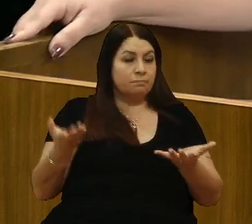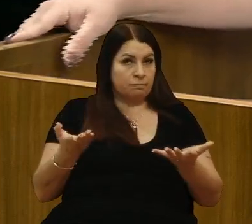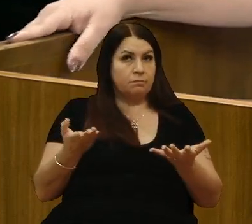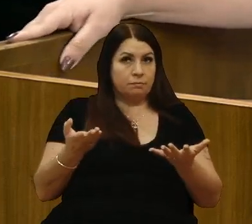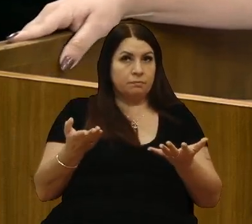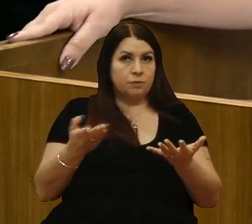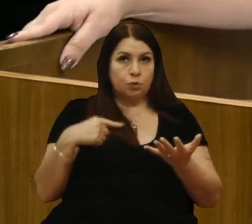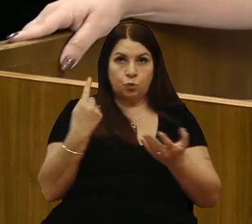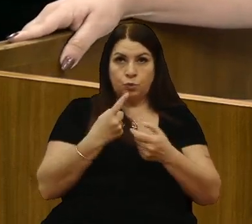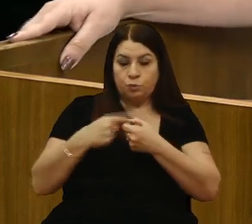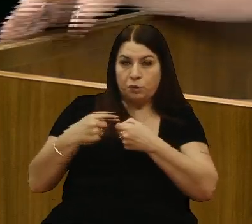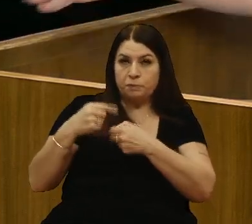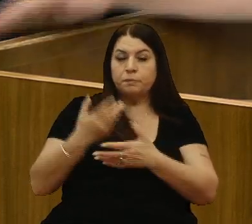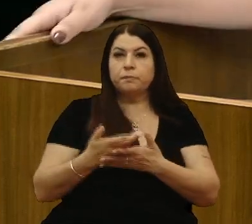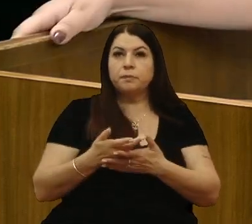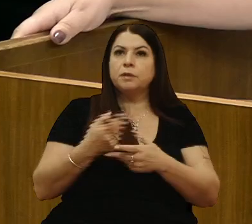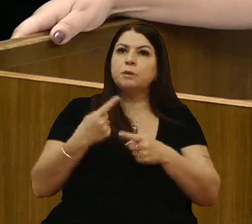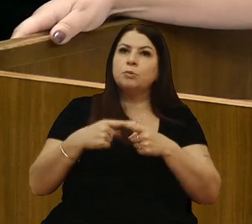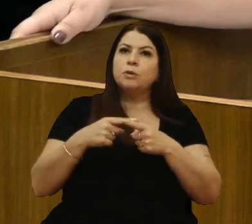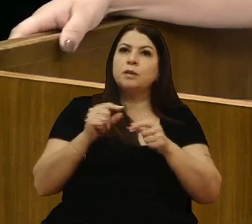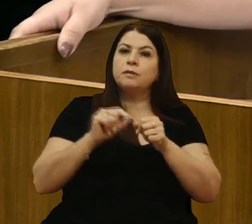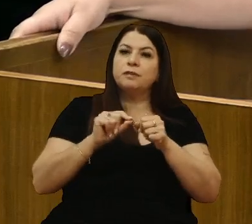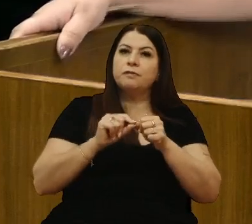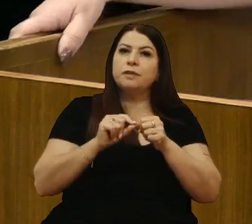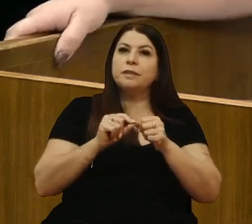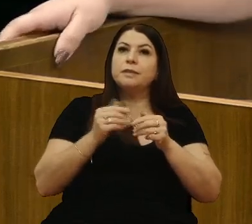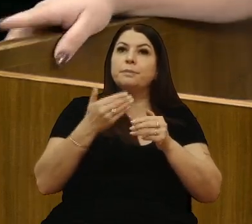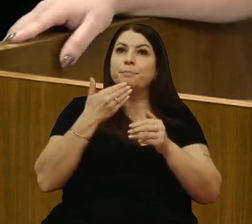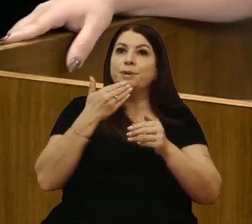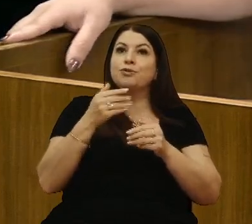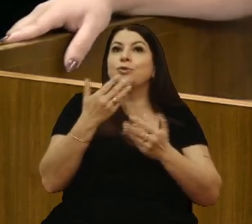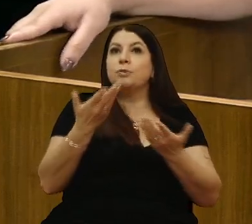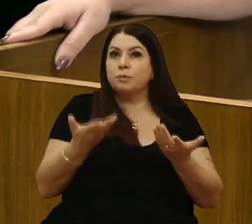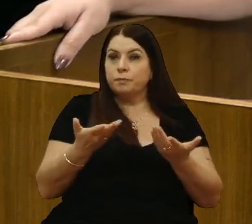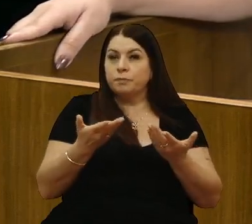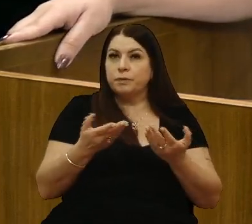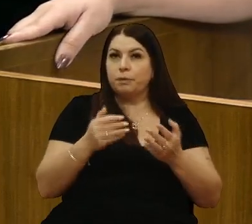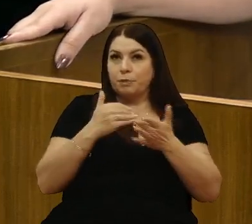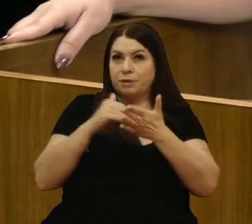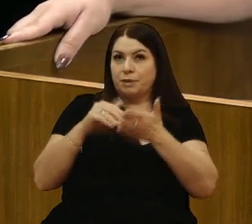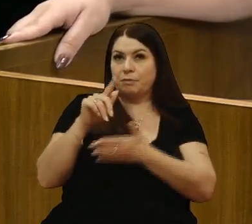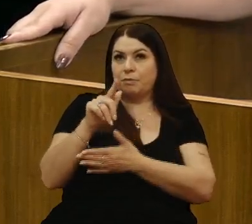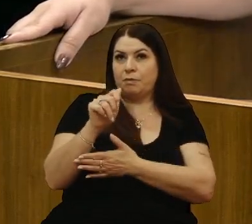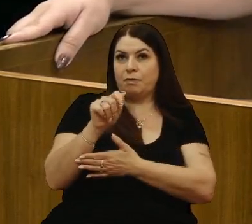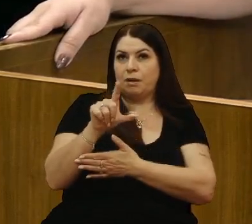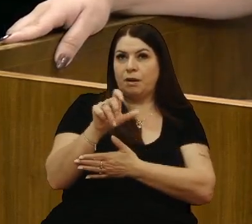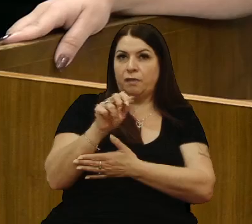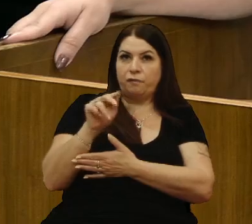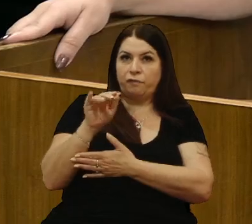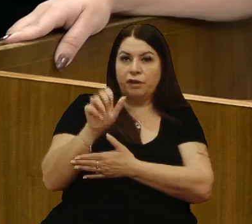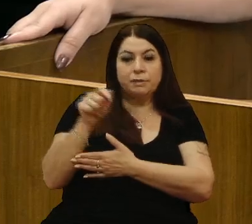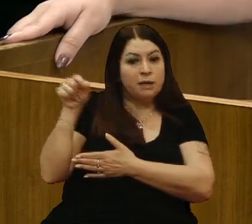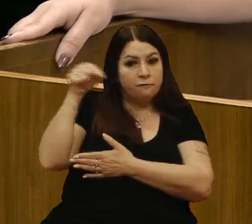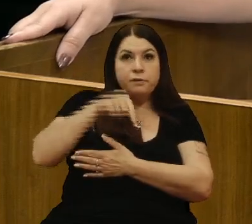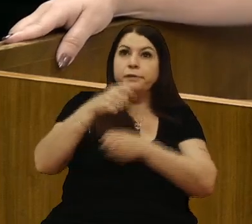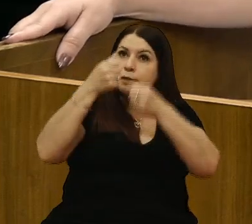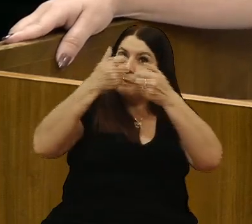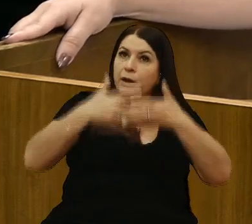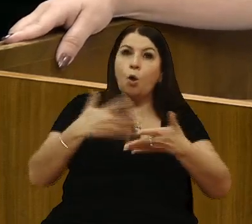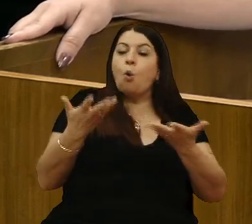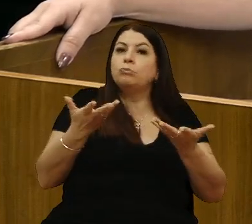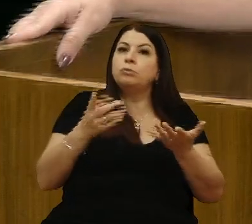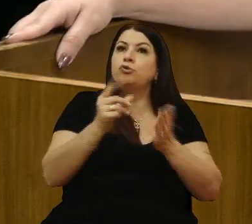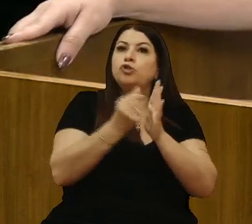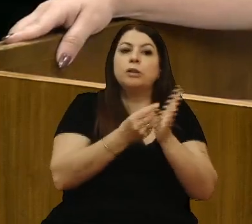do nosso município. E por que a gente fez esse requerimento, então, para o secretário Galafassi? Para ele vir nos explicar onde está indo